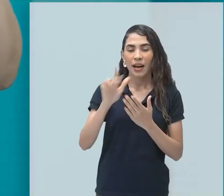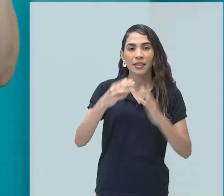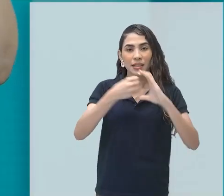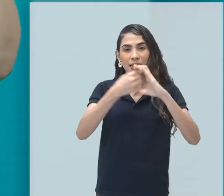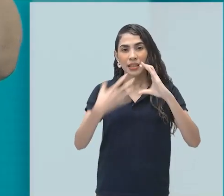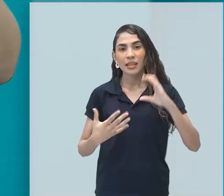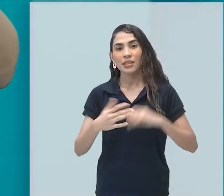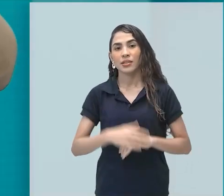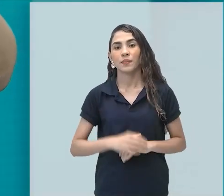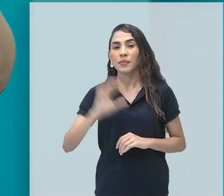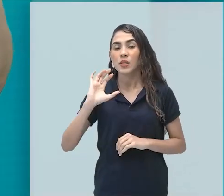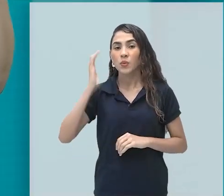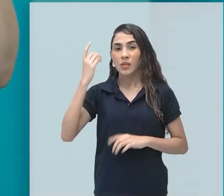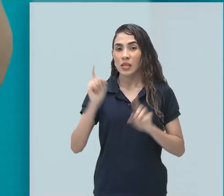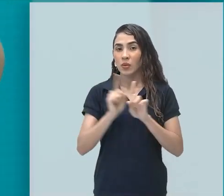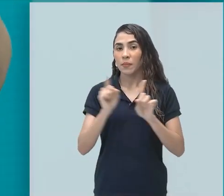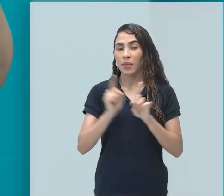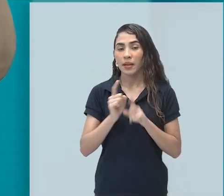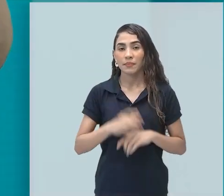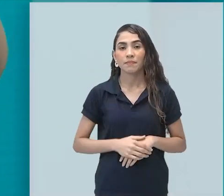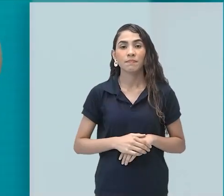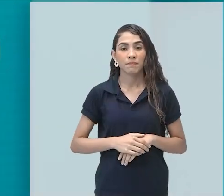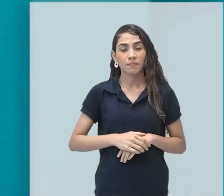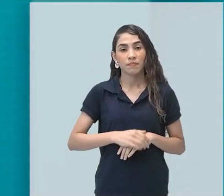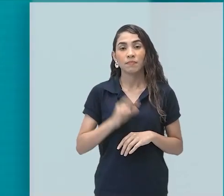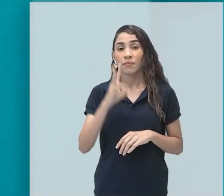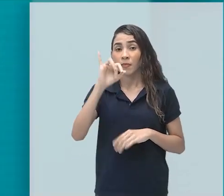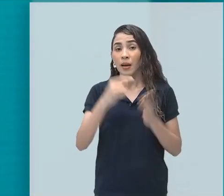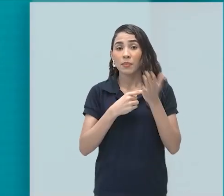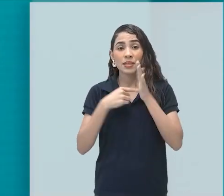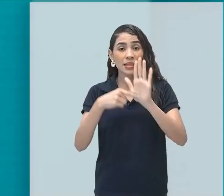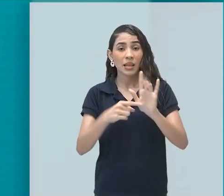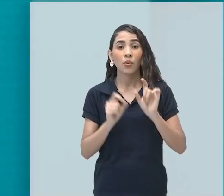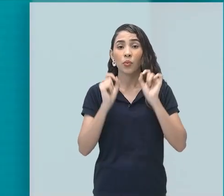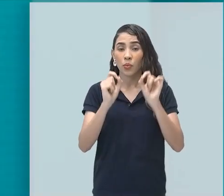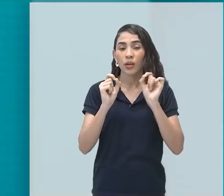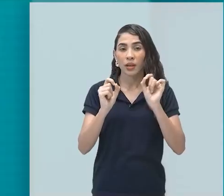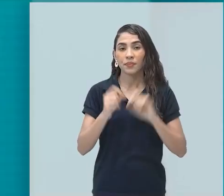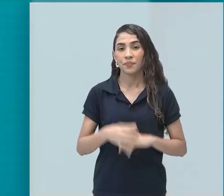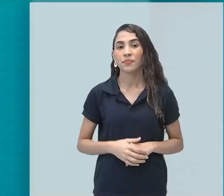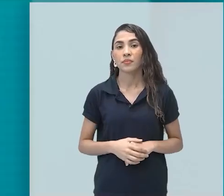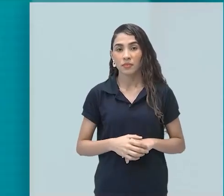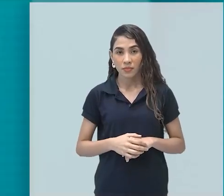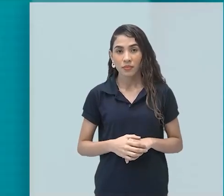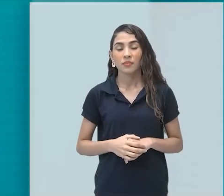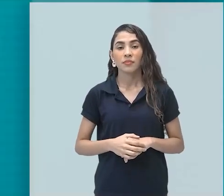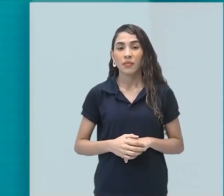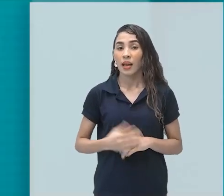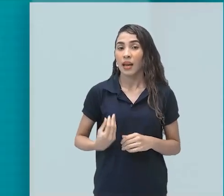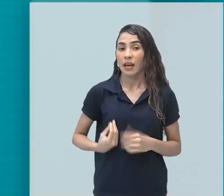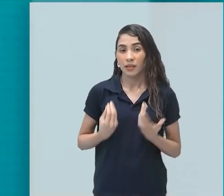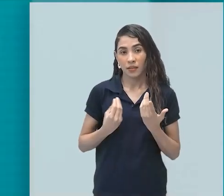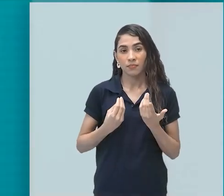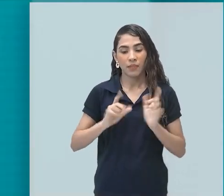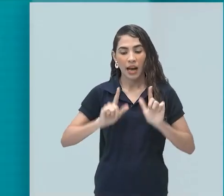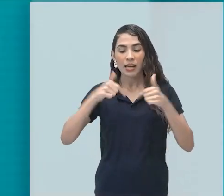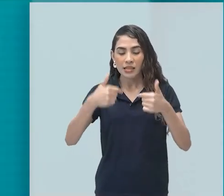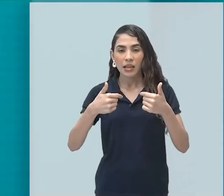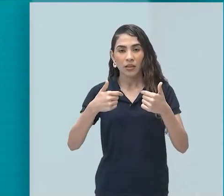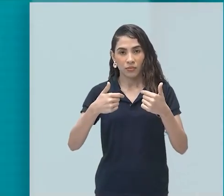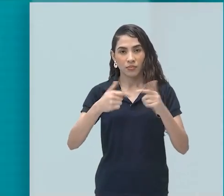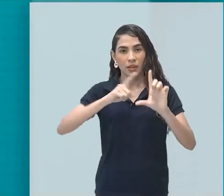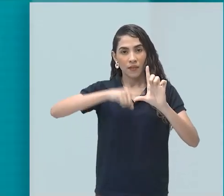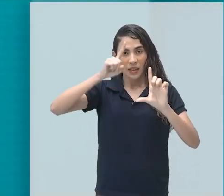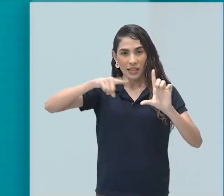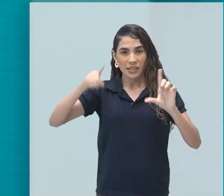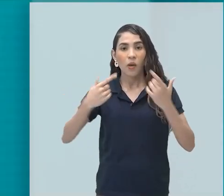fatores, por situações que acabam por propiciar justamente a existência deste fenômeno que nós